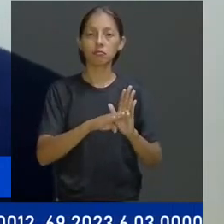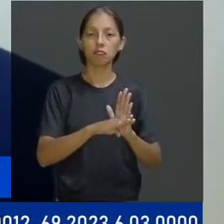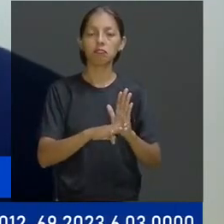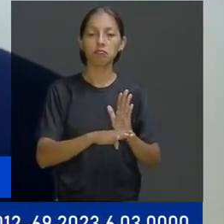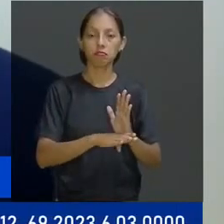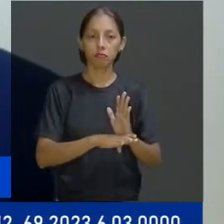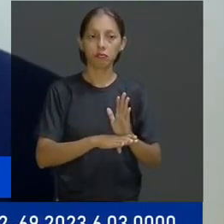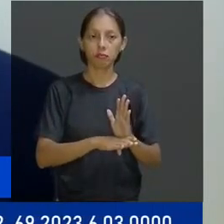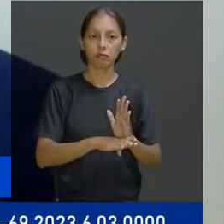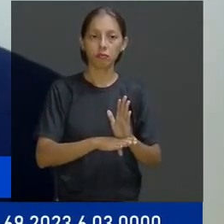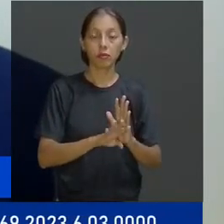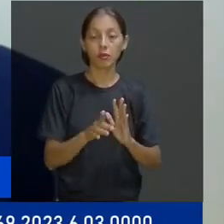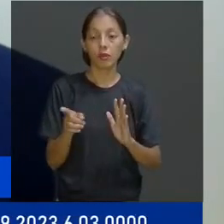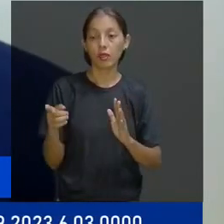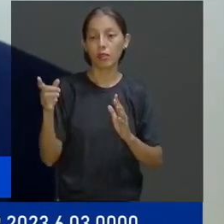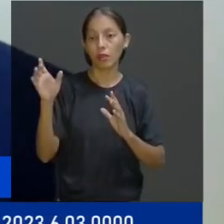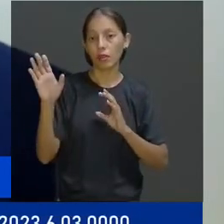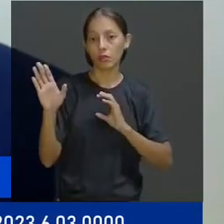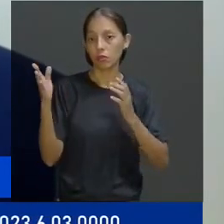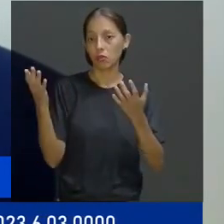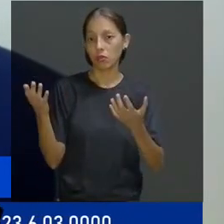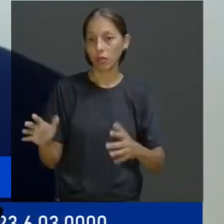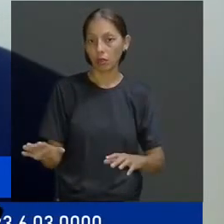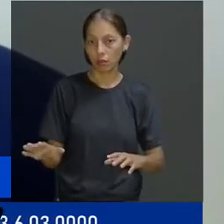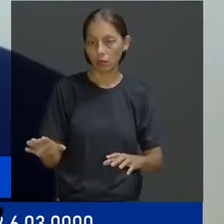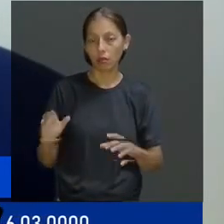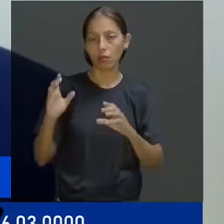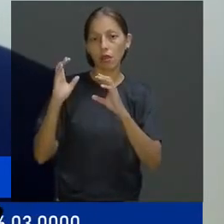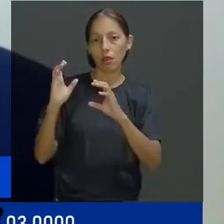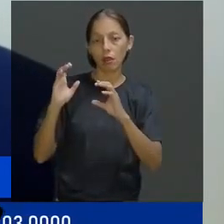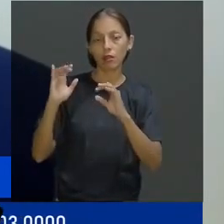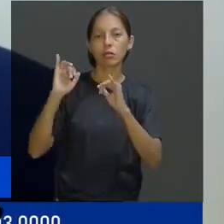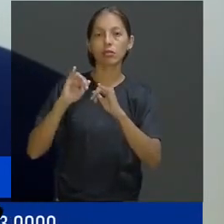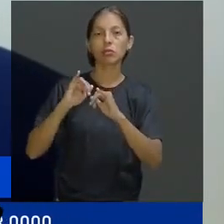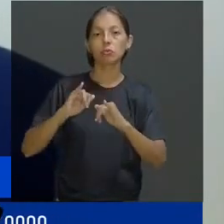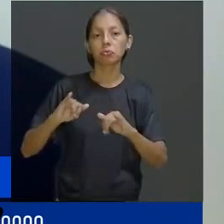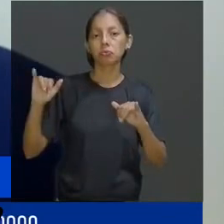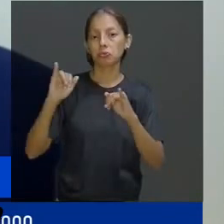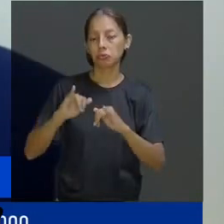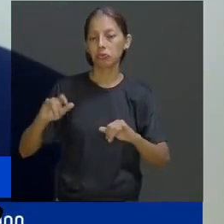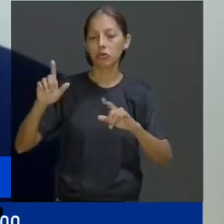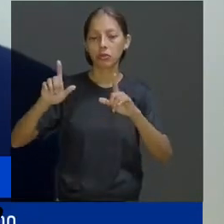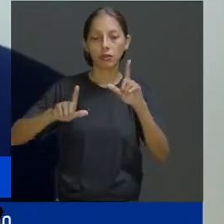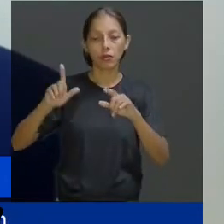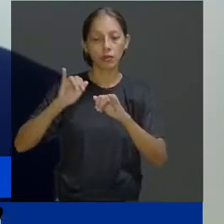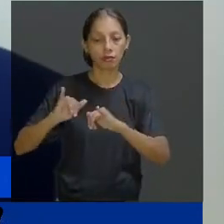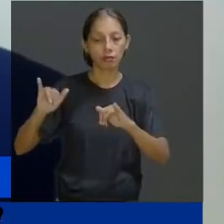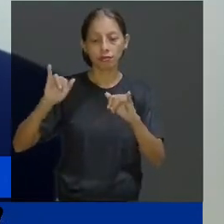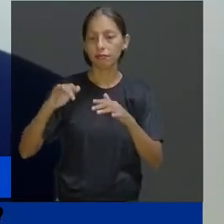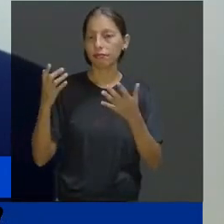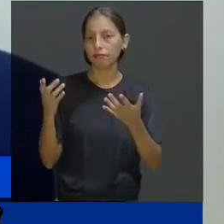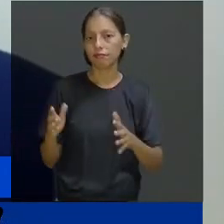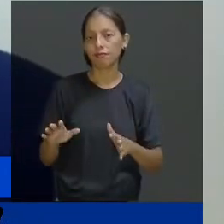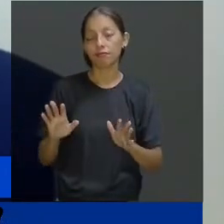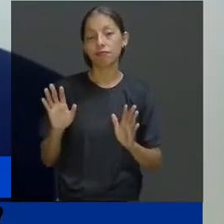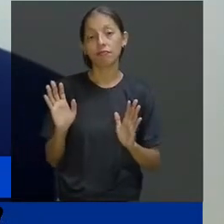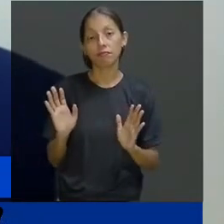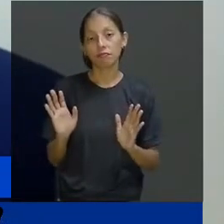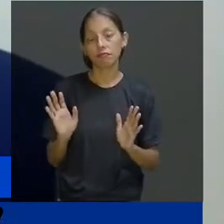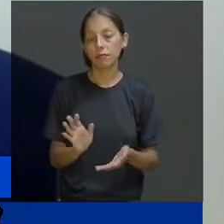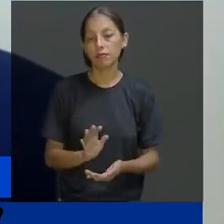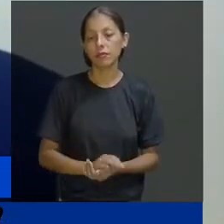rádio e televisão. Em relação ao primeiro e ao terceiro ponto, que dizem respeito, respectivamente,